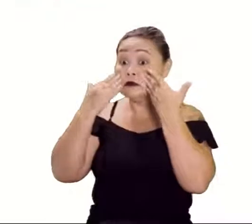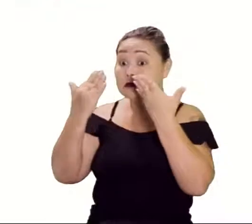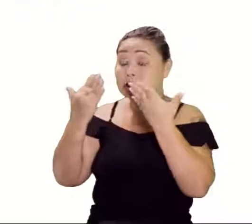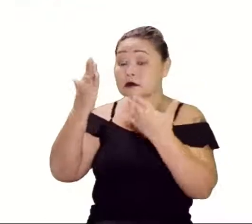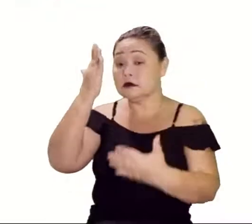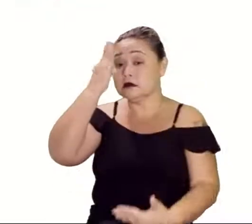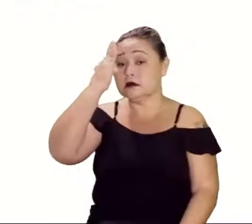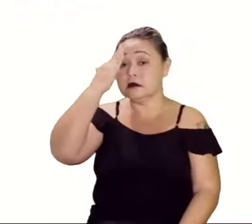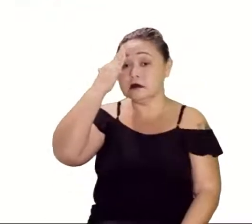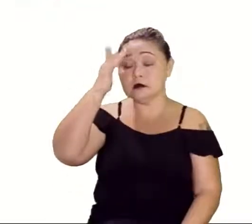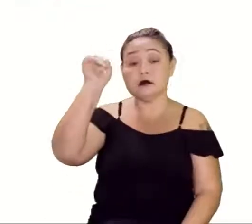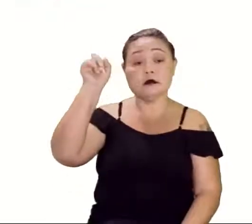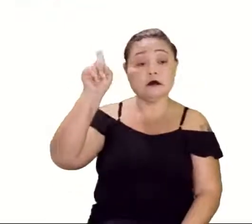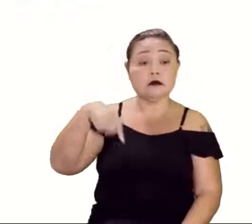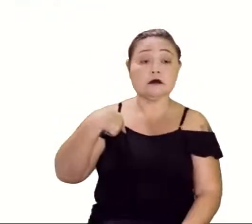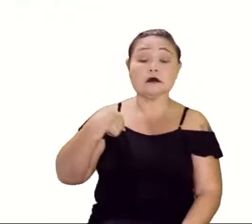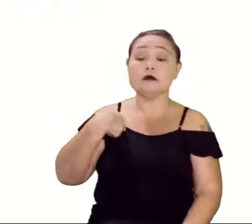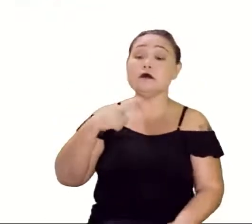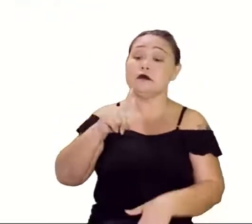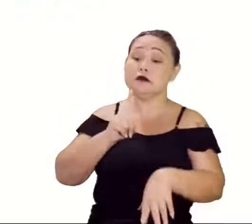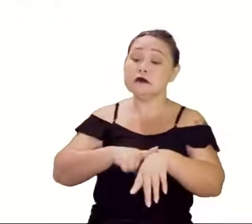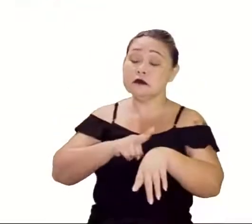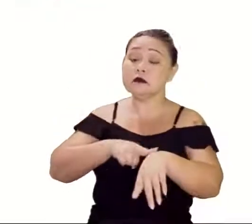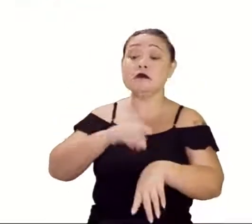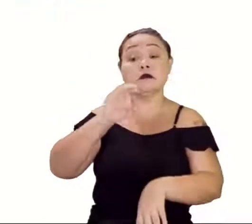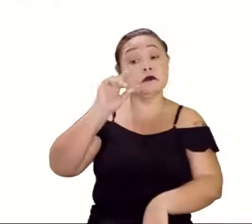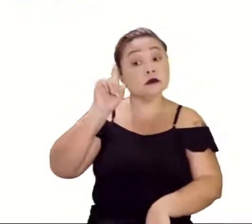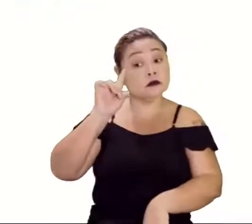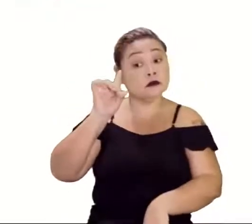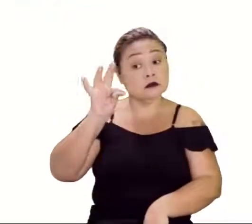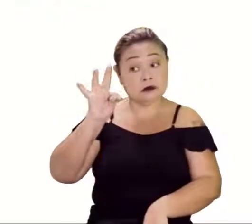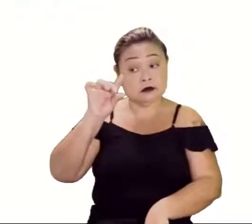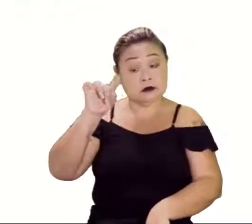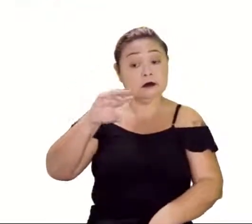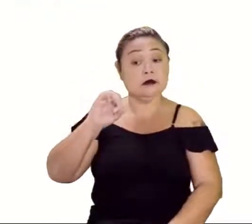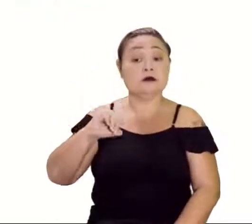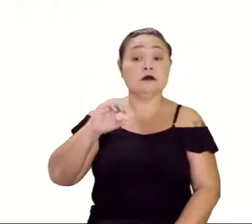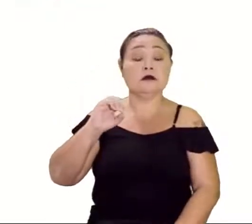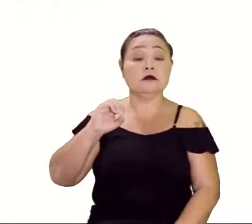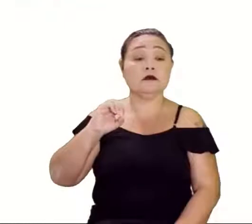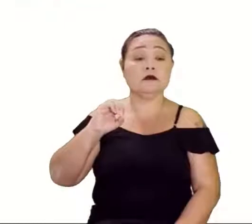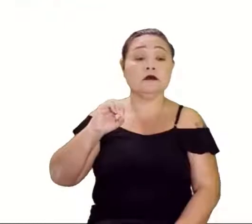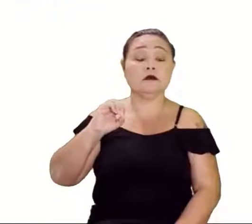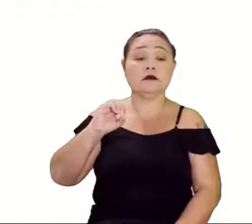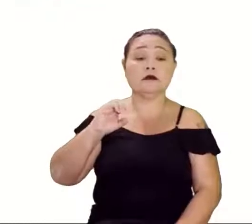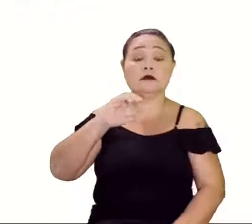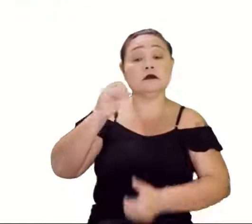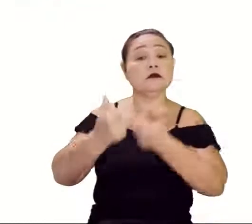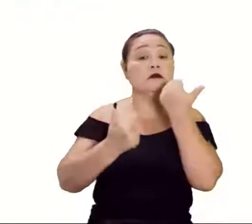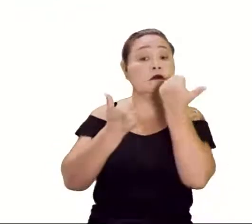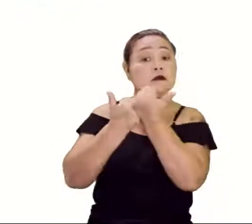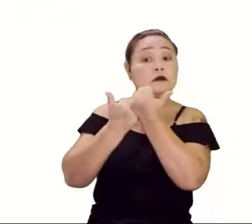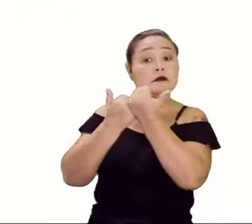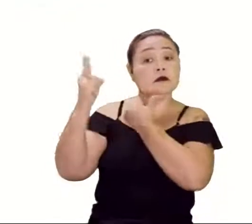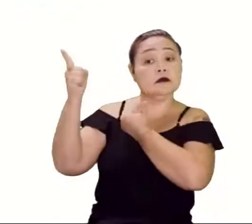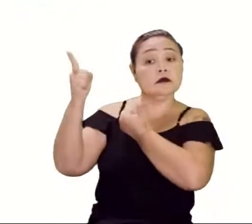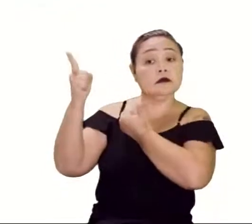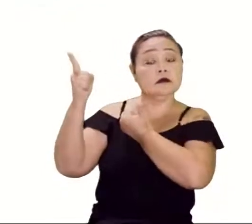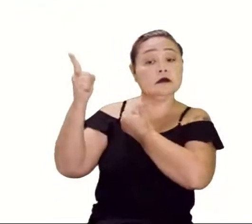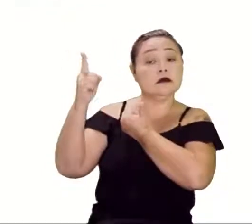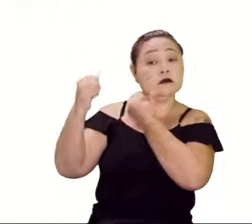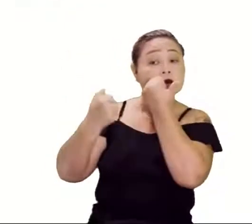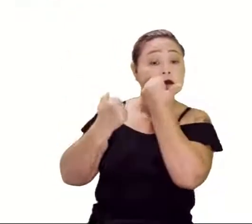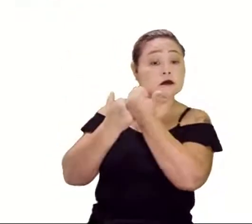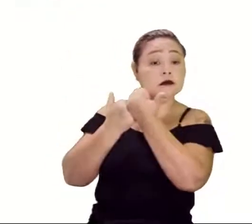sabe, né, que a quantidade inicial é quando o tempo é zero, certo? Isso. Se o tempo é zero, nós vamos substituir aqui. Olha lá que fácil,